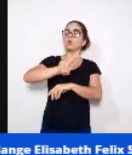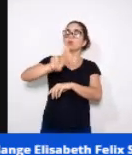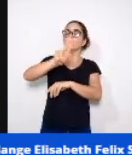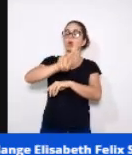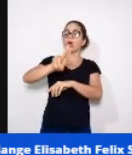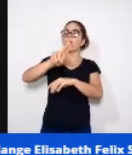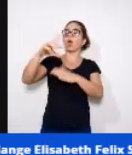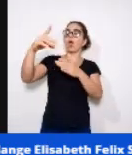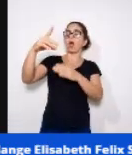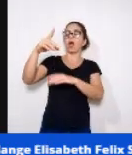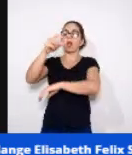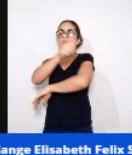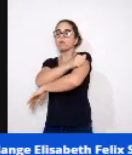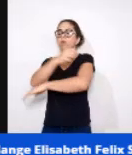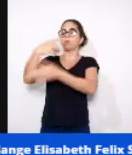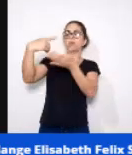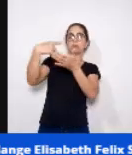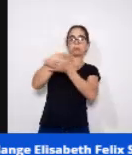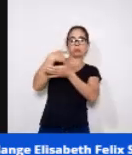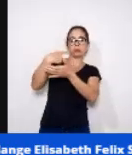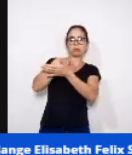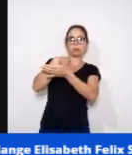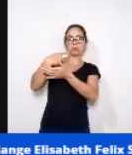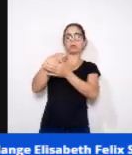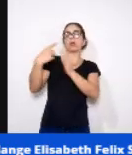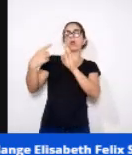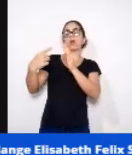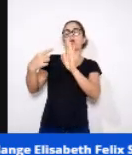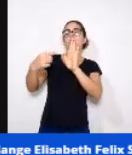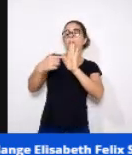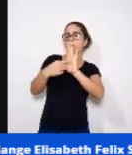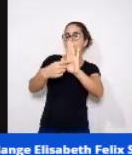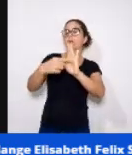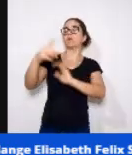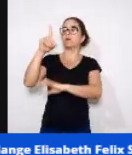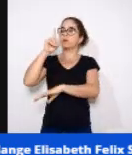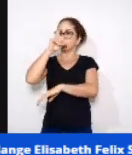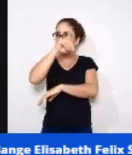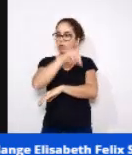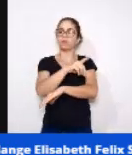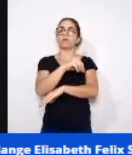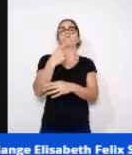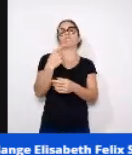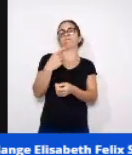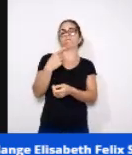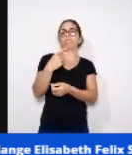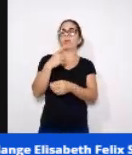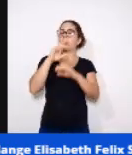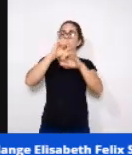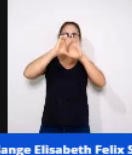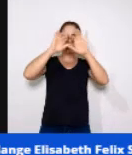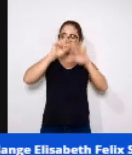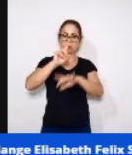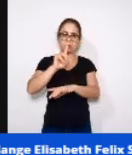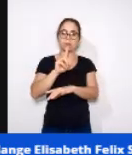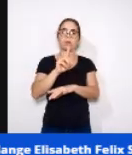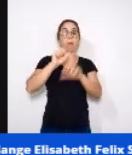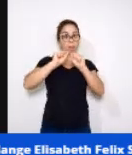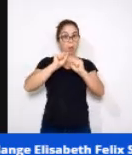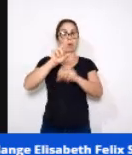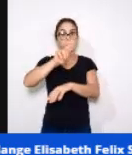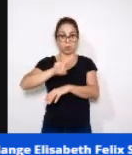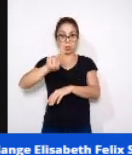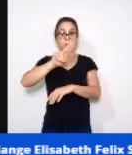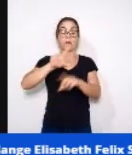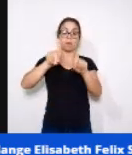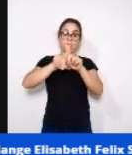que ele me apresenta alguma dificuldade. Nós podemos também utilizar livros no